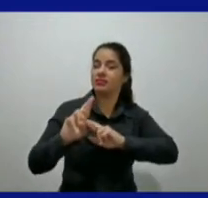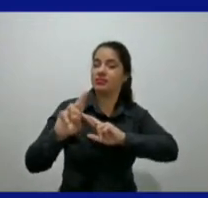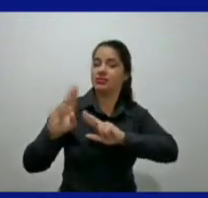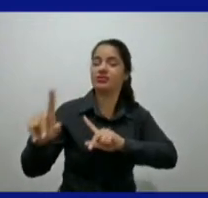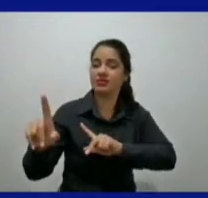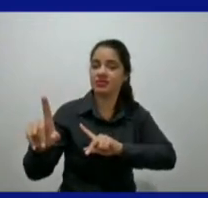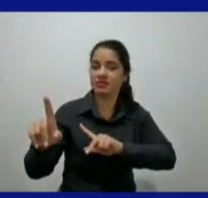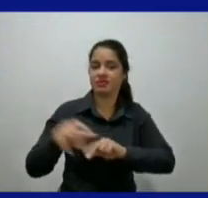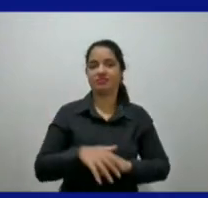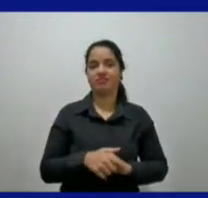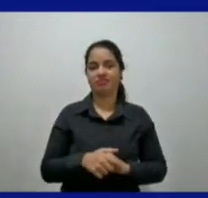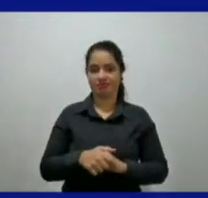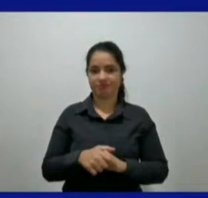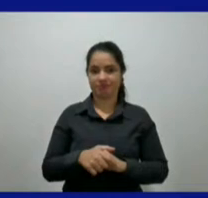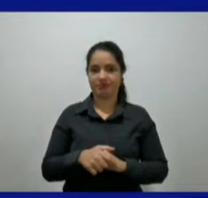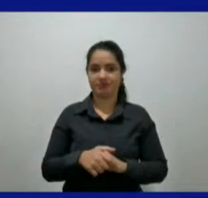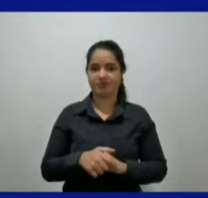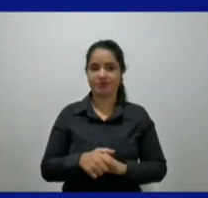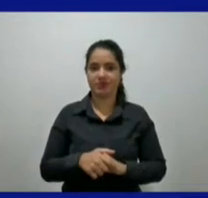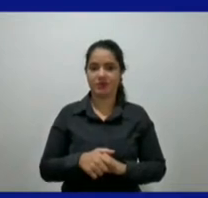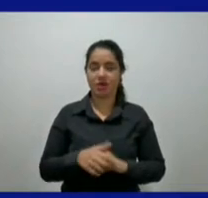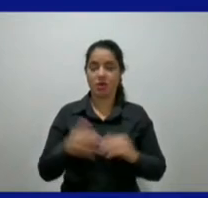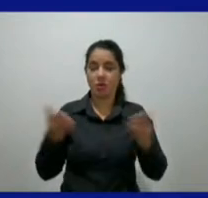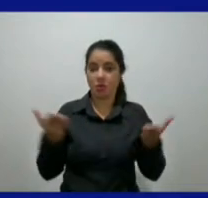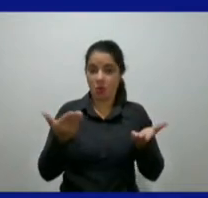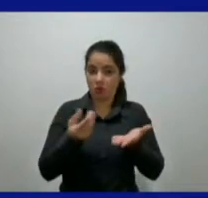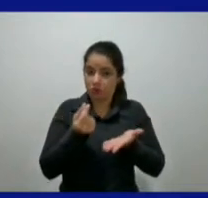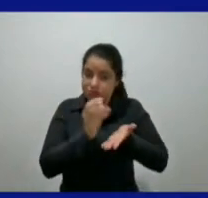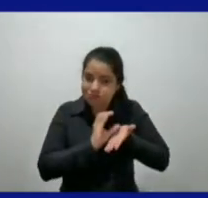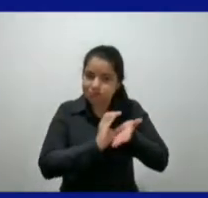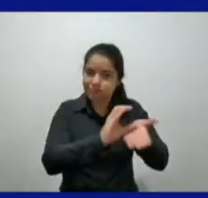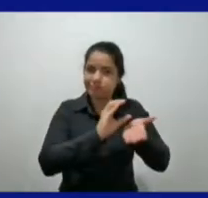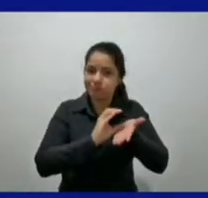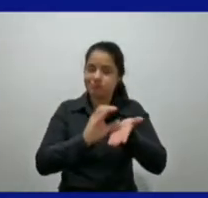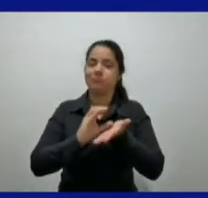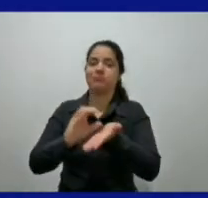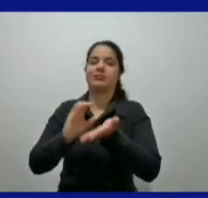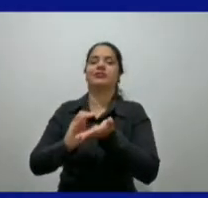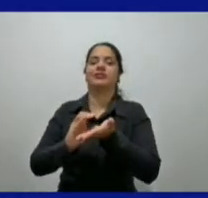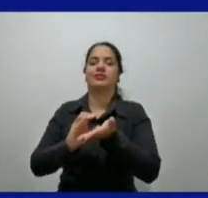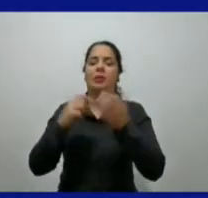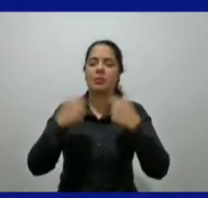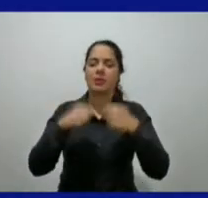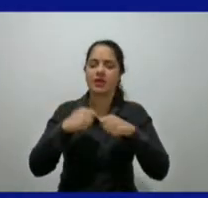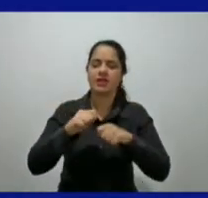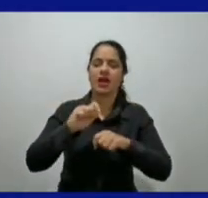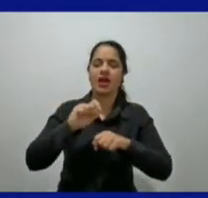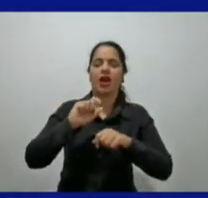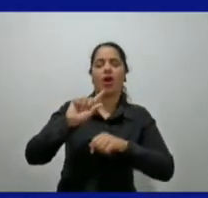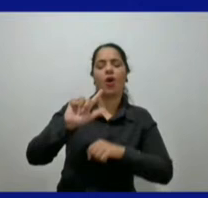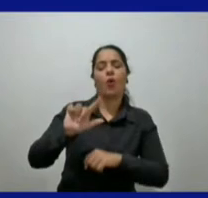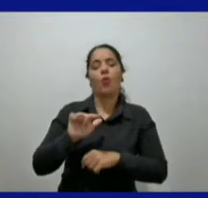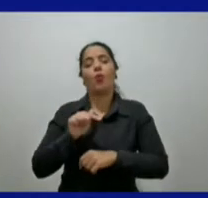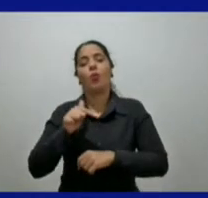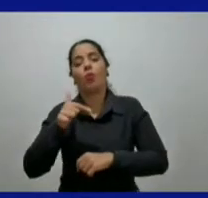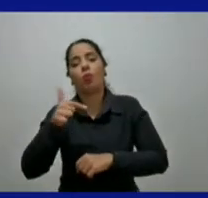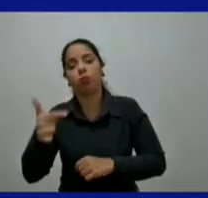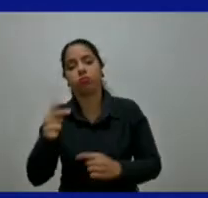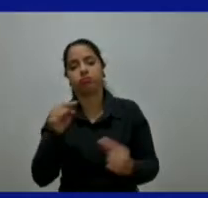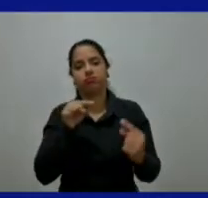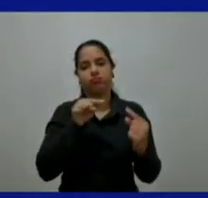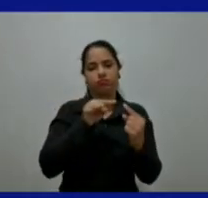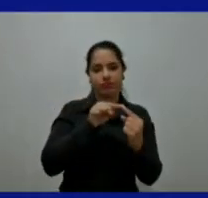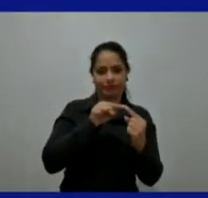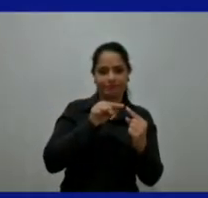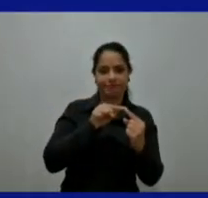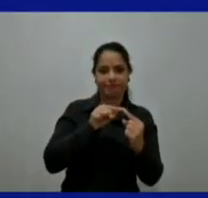os investimentos hoje requerem outras condições. Segundo, porque hoje nós temos ameaças